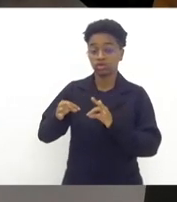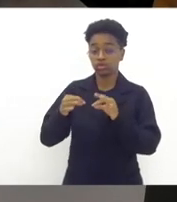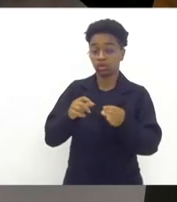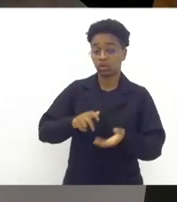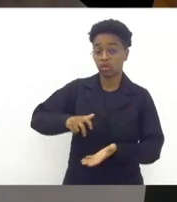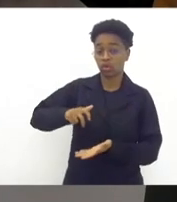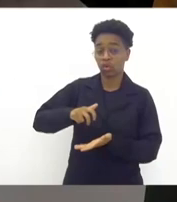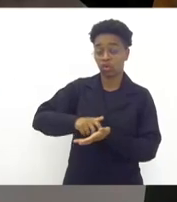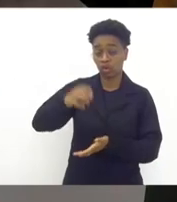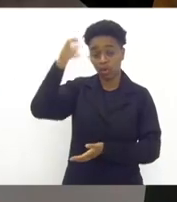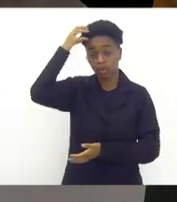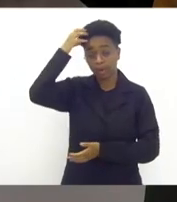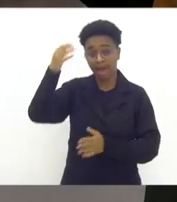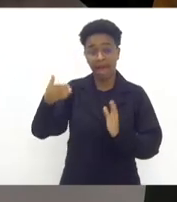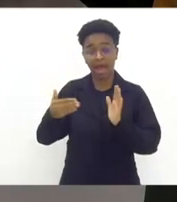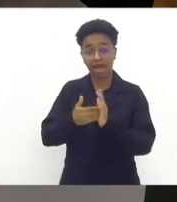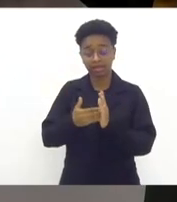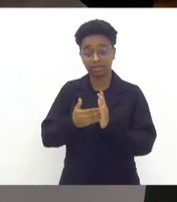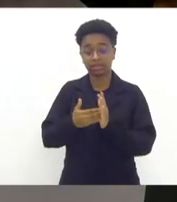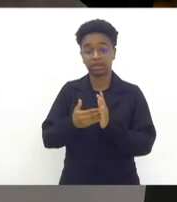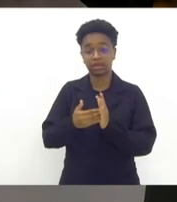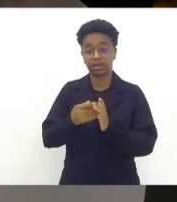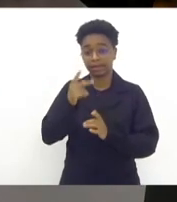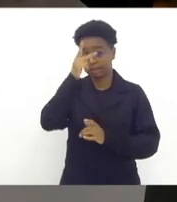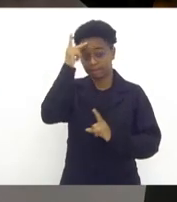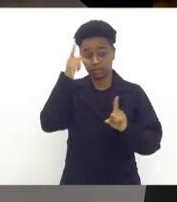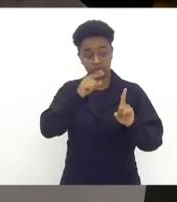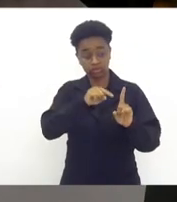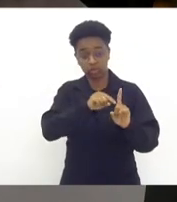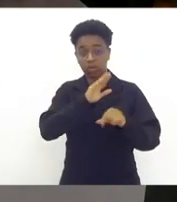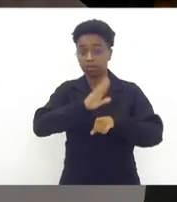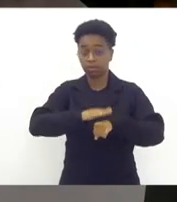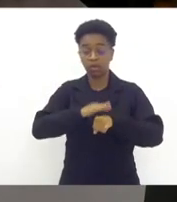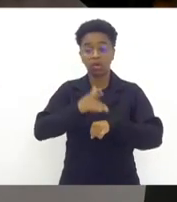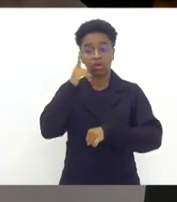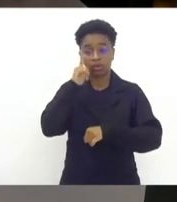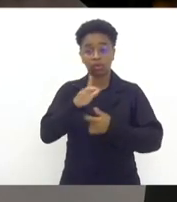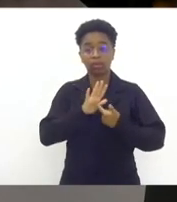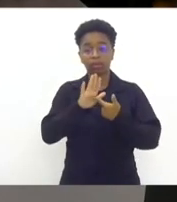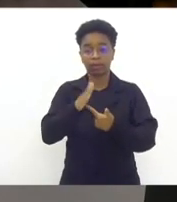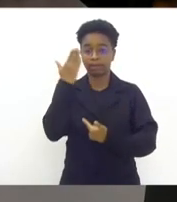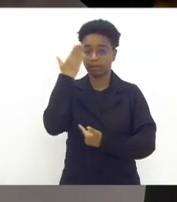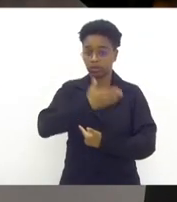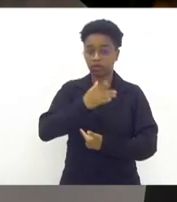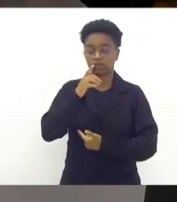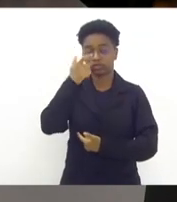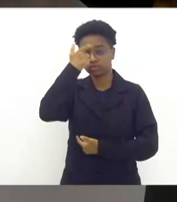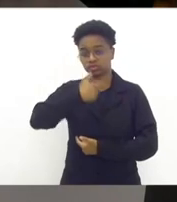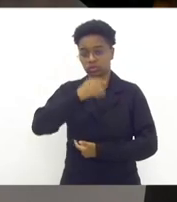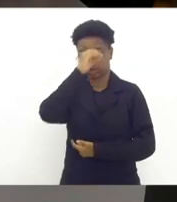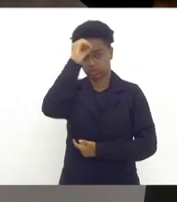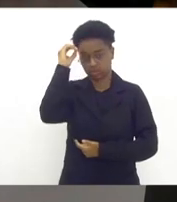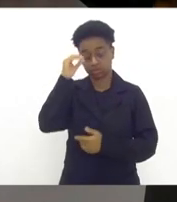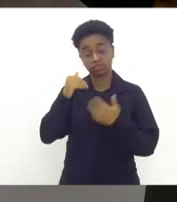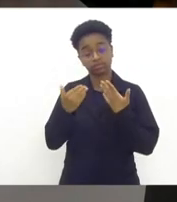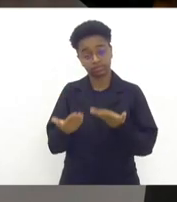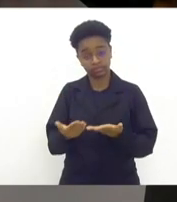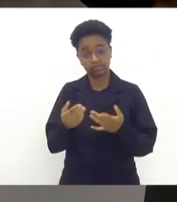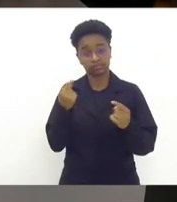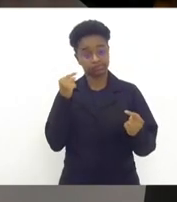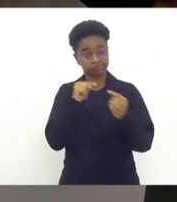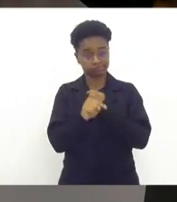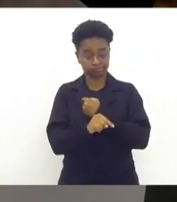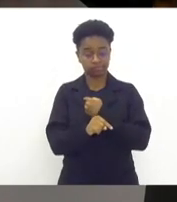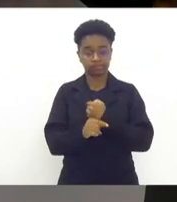culpado até que a própria pessoa consiga restabelecer, ser considerada inocente. Então, é uma